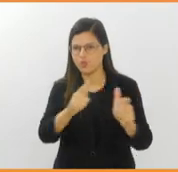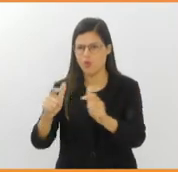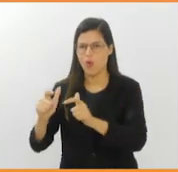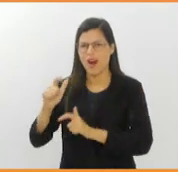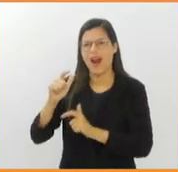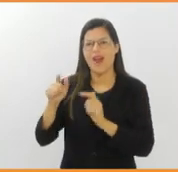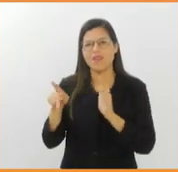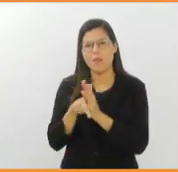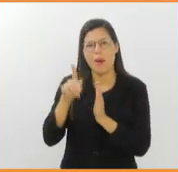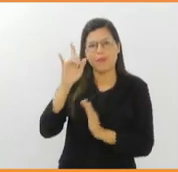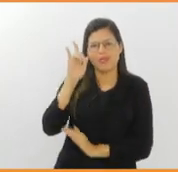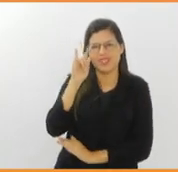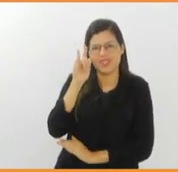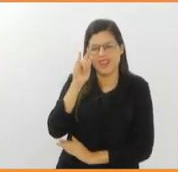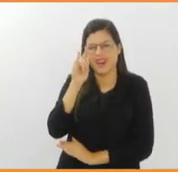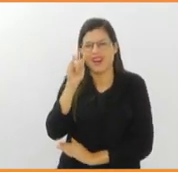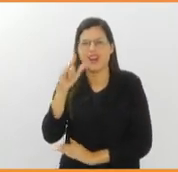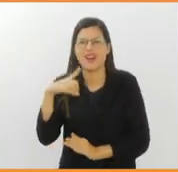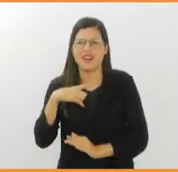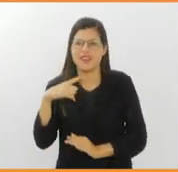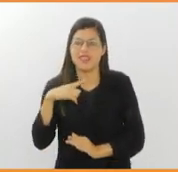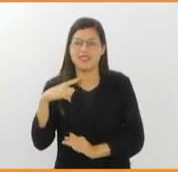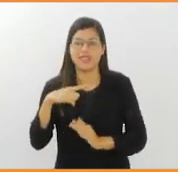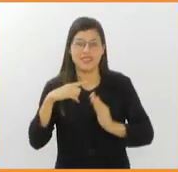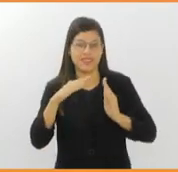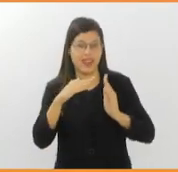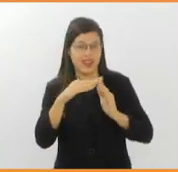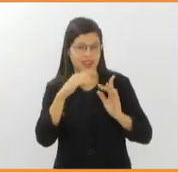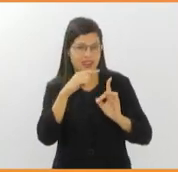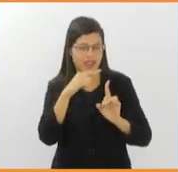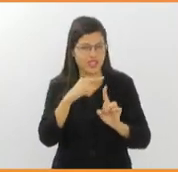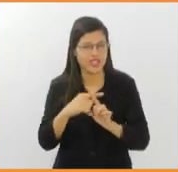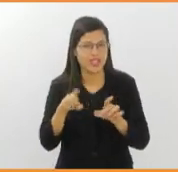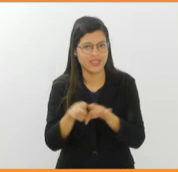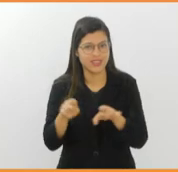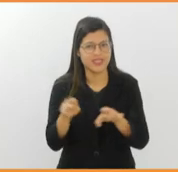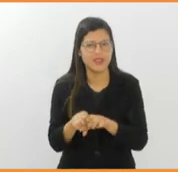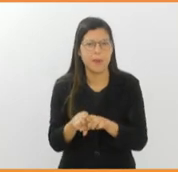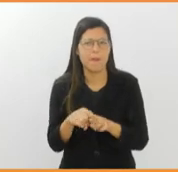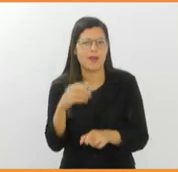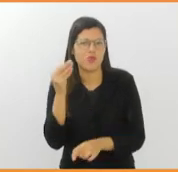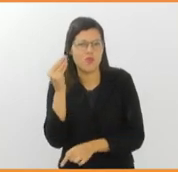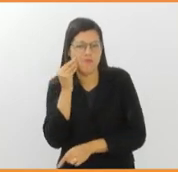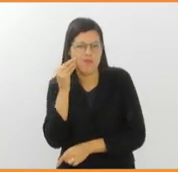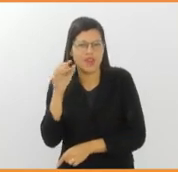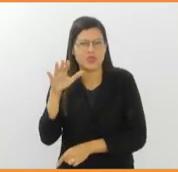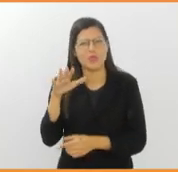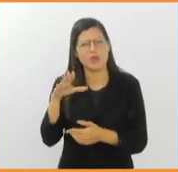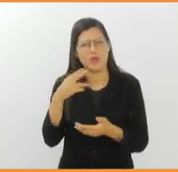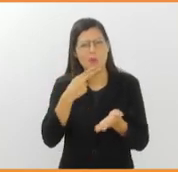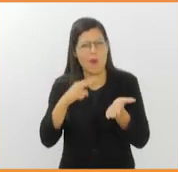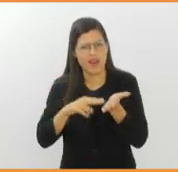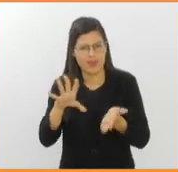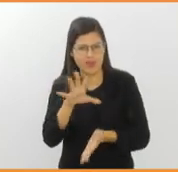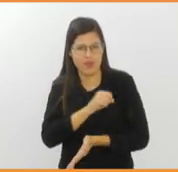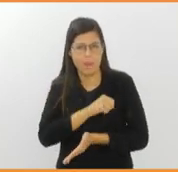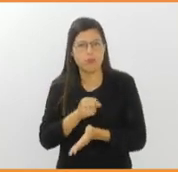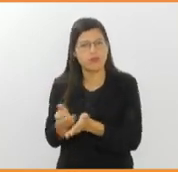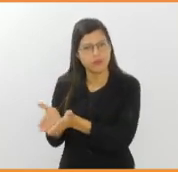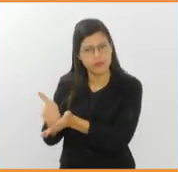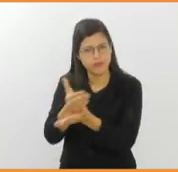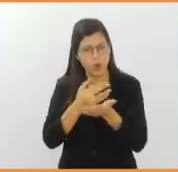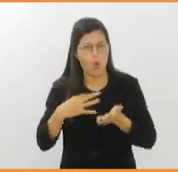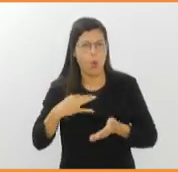instagramáveis, como a igrejinha, a barraca do beijo e o correio do amor. O Arraiá está arrecadando roupas e alimentos para ajudar as vítimas